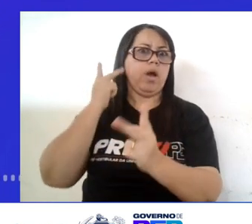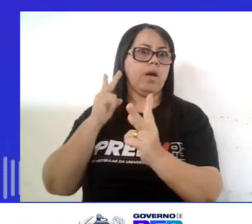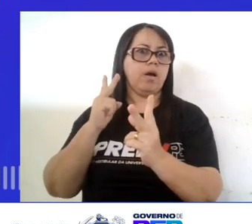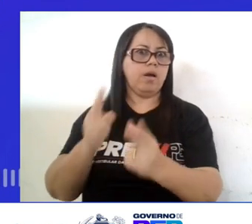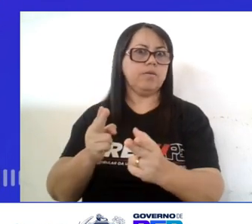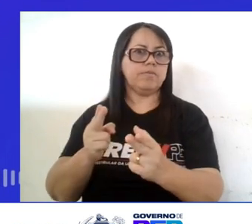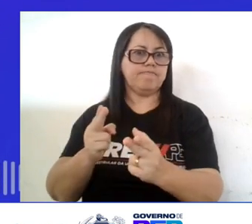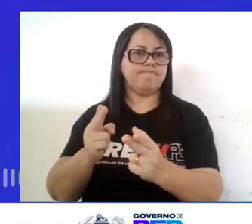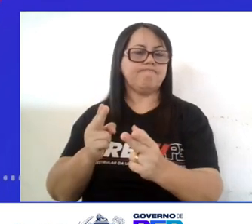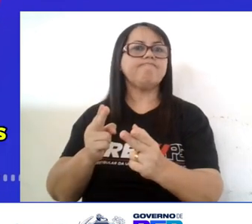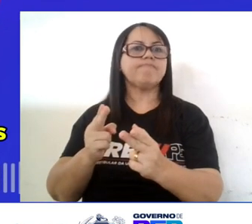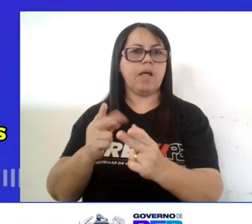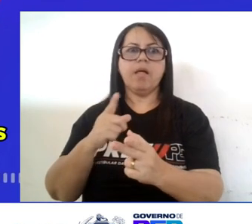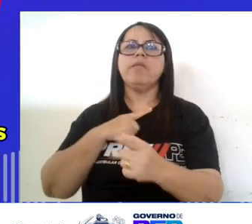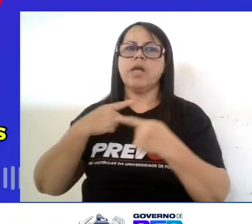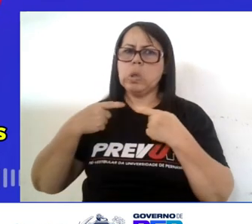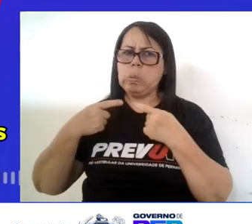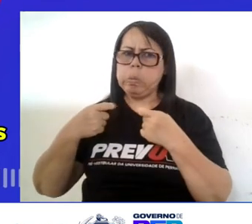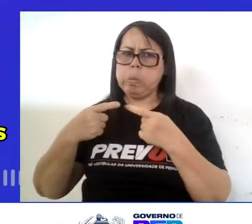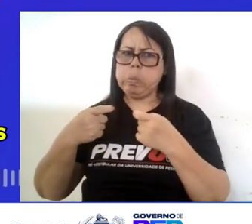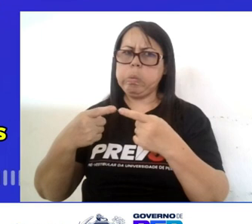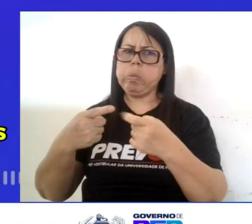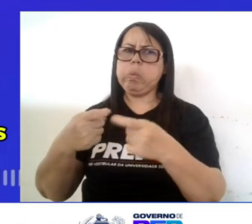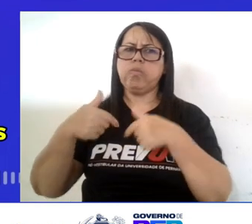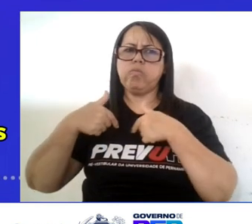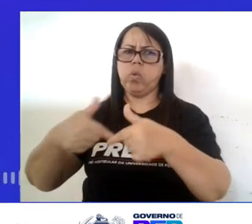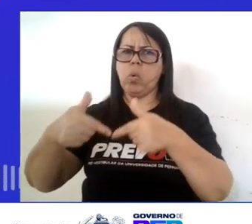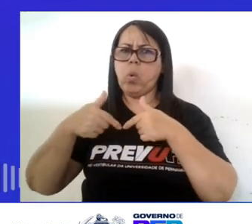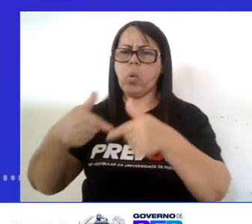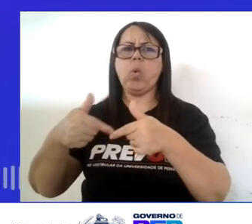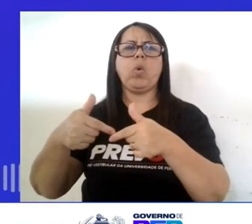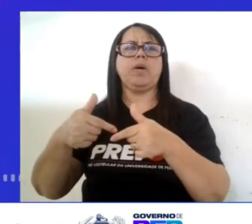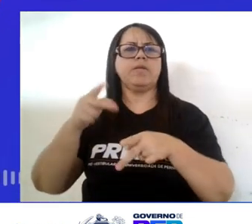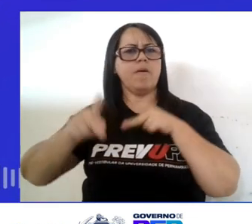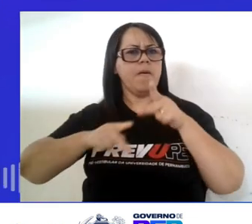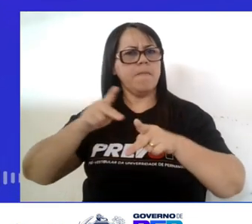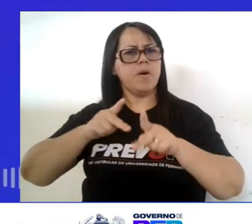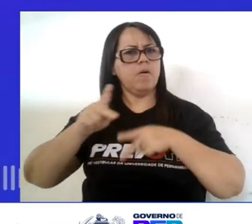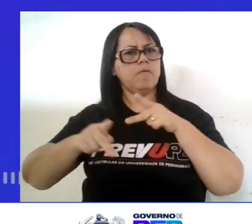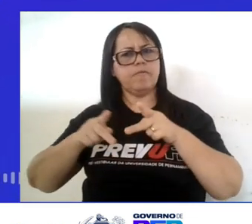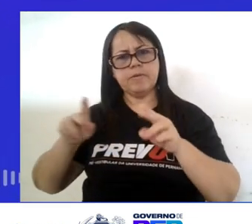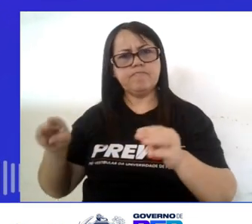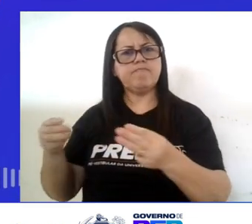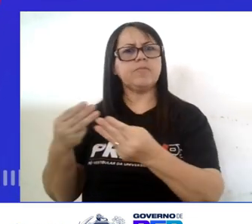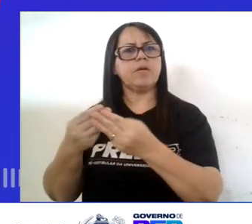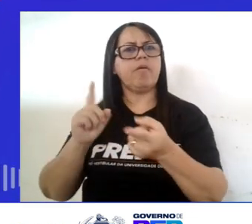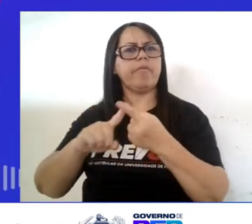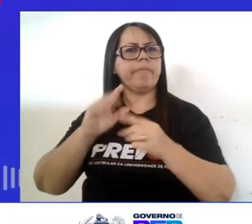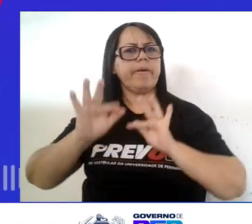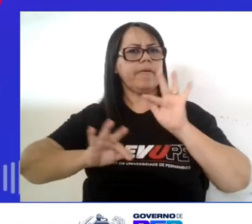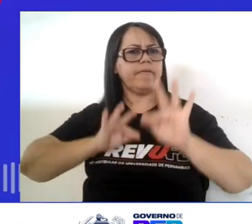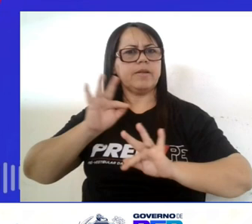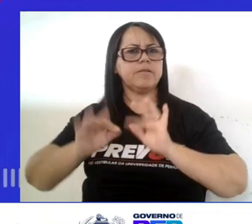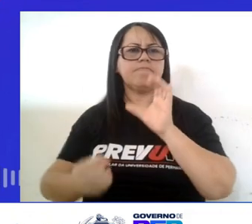registro de disputas sangrentas entre os judeus e os filisteus de onde deriva o nome Palestina